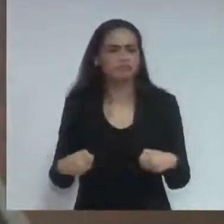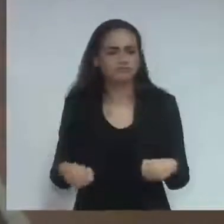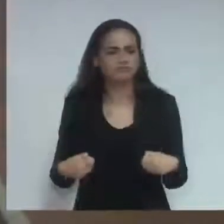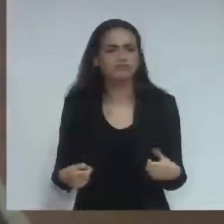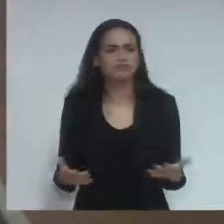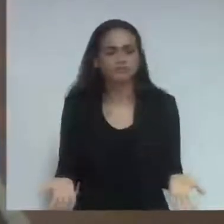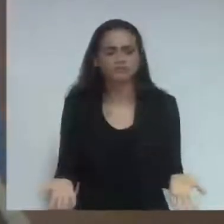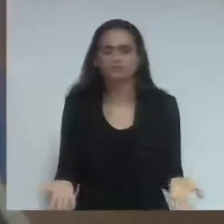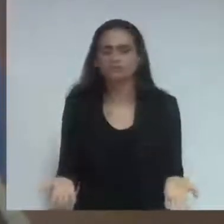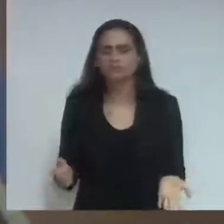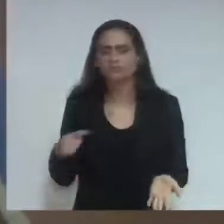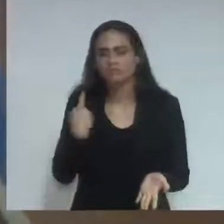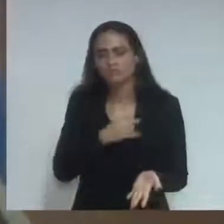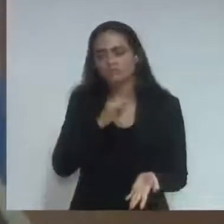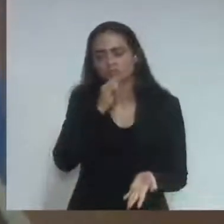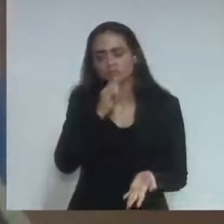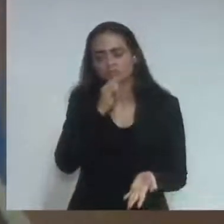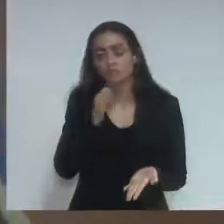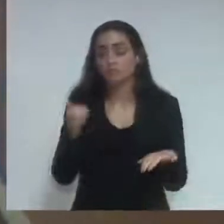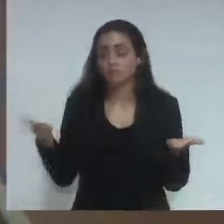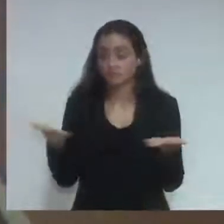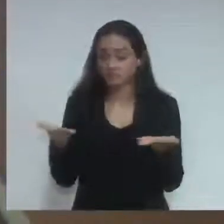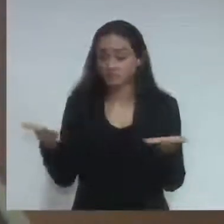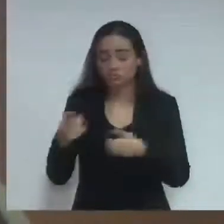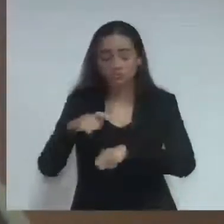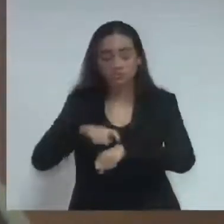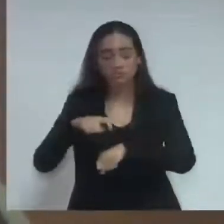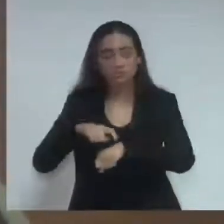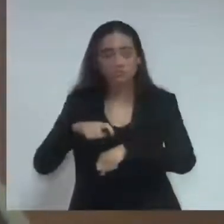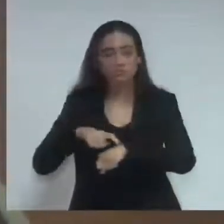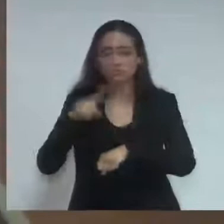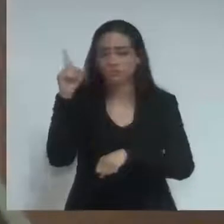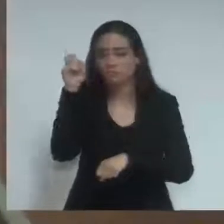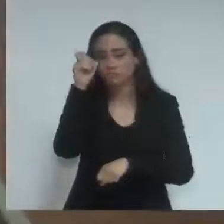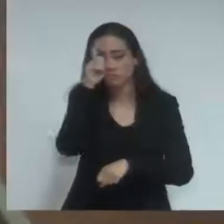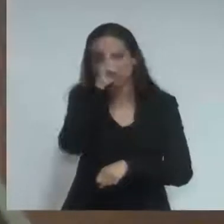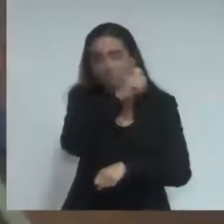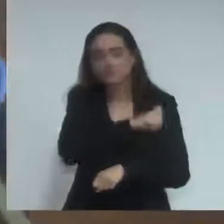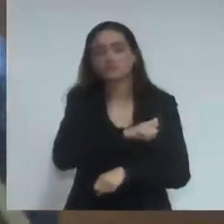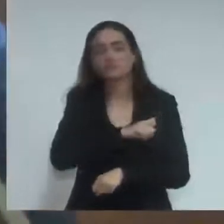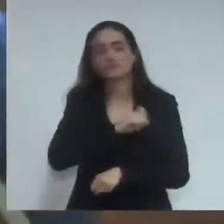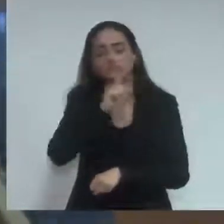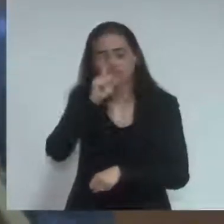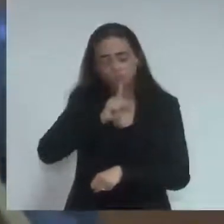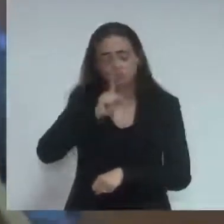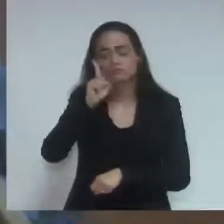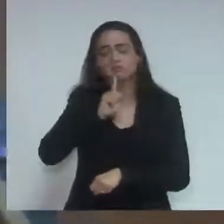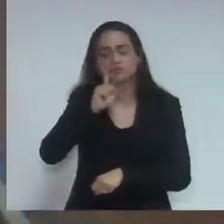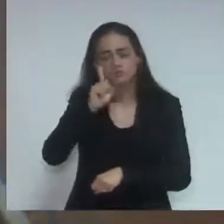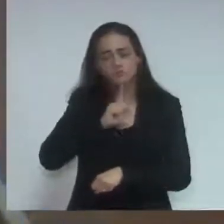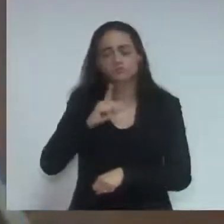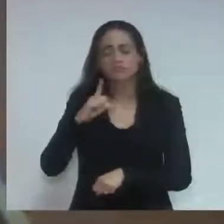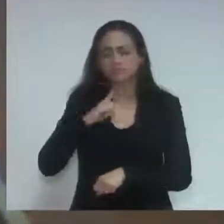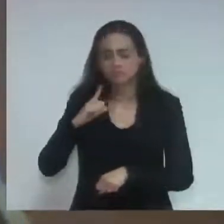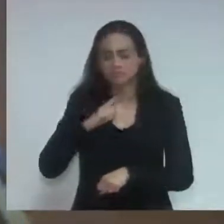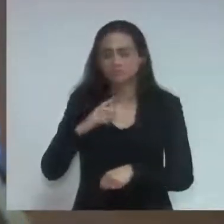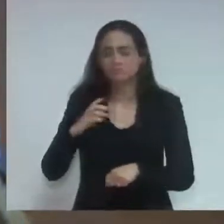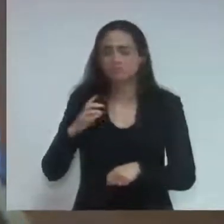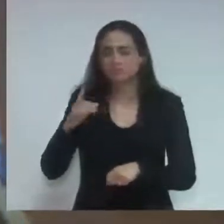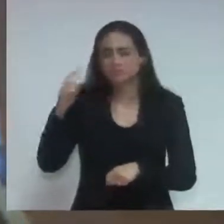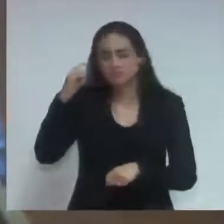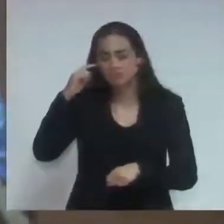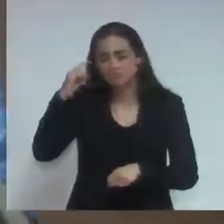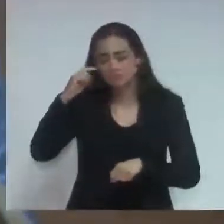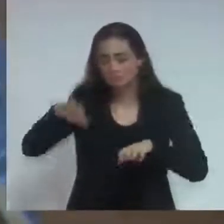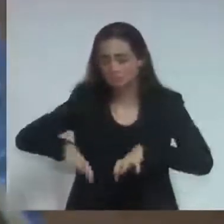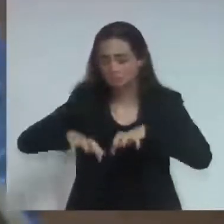situações, em todos os momentos. A gente vive um momento muito difícil, muito perigoso, né, onde as divergências de ponto de vista são